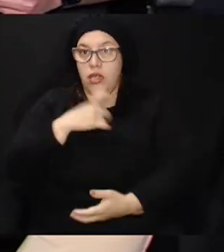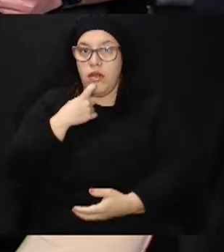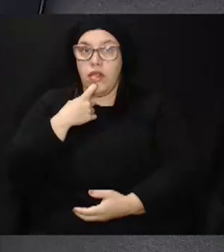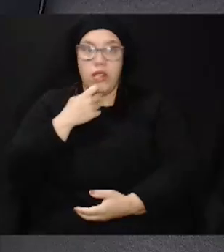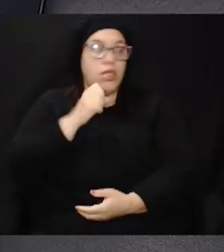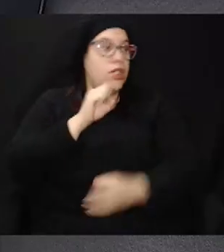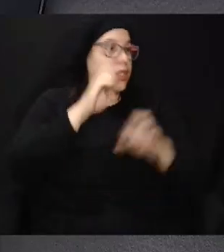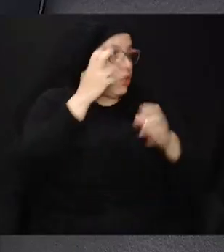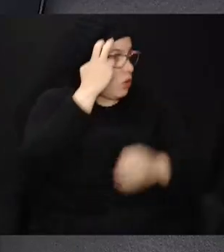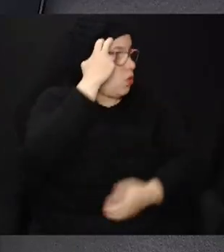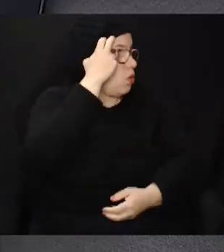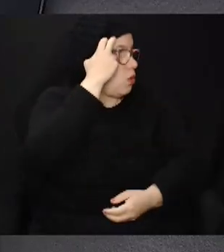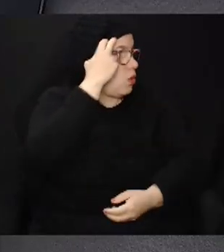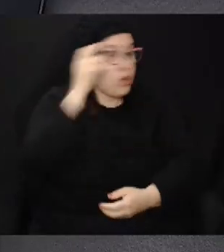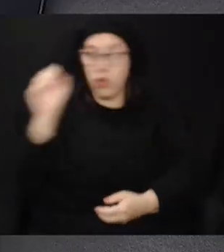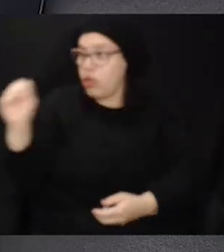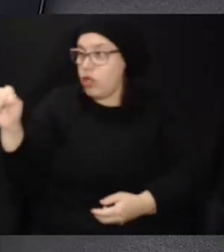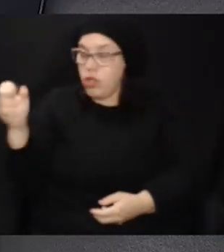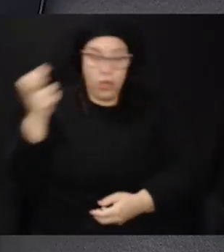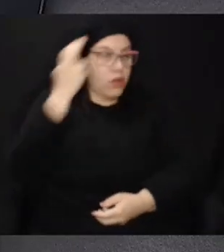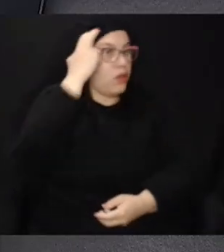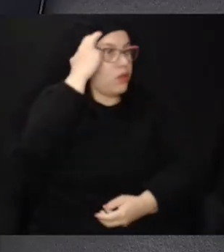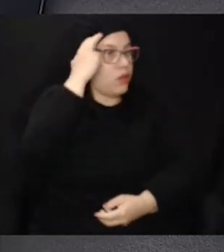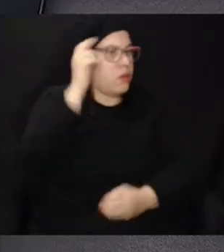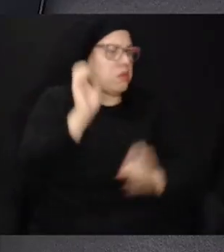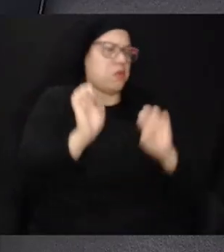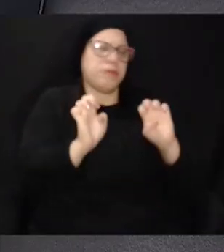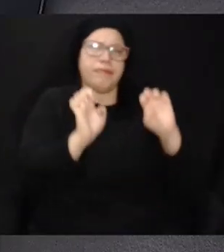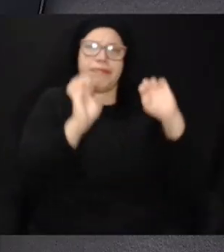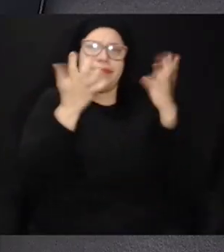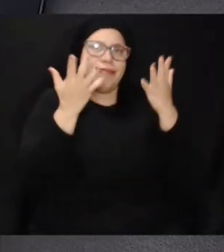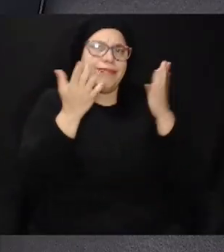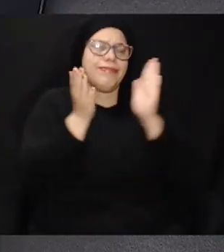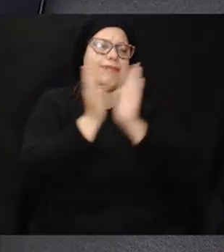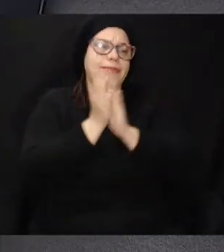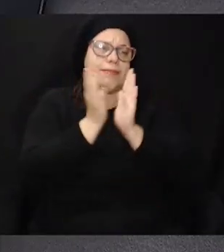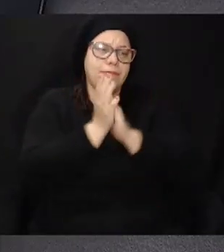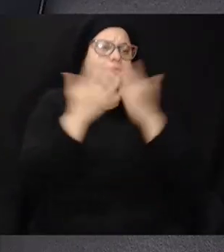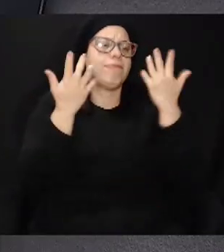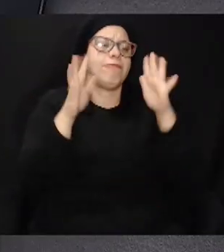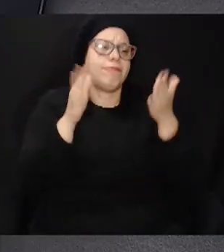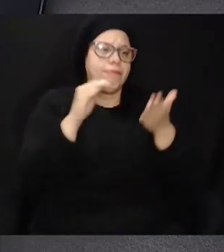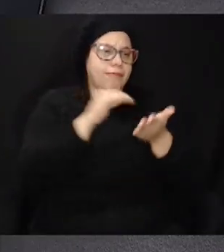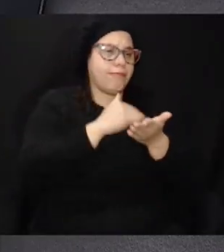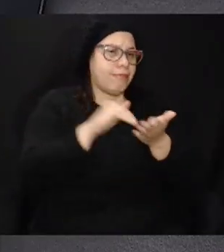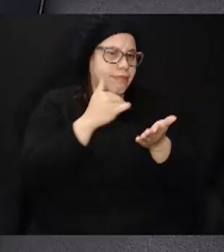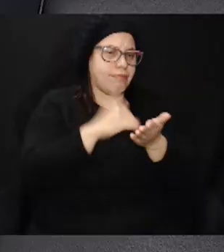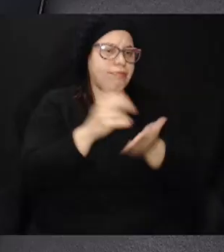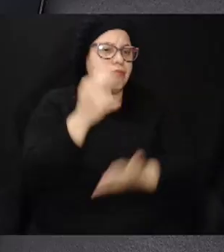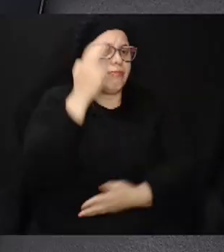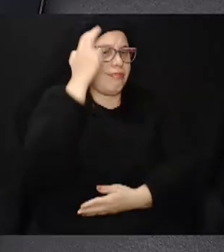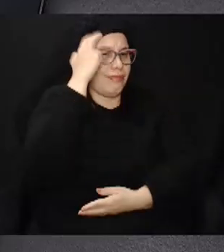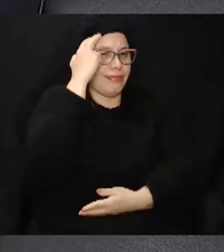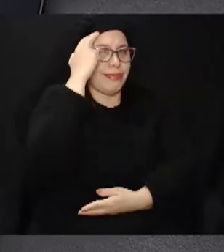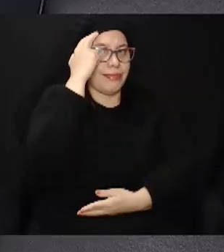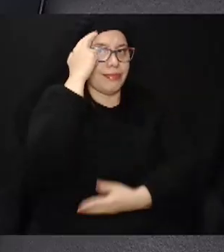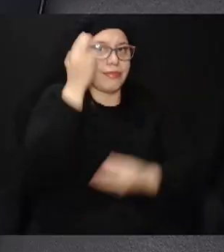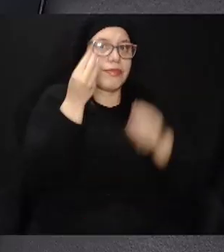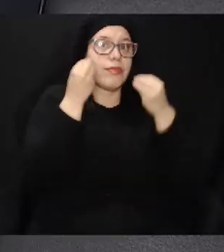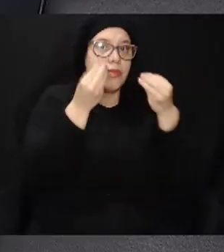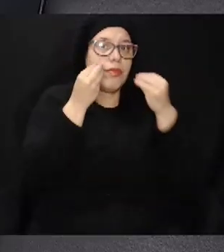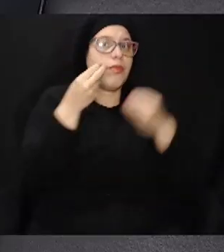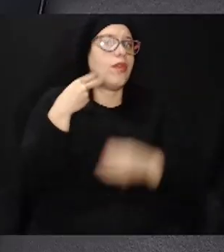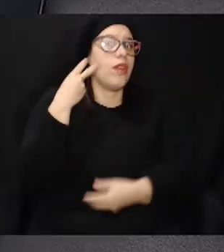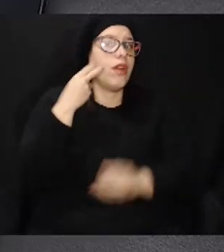cultura? Sim, de cultura foi um show. Aliás, parabéns à Secretaria de Cultura. Como vereador, eu acho que eu posso